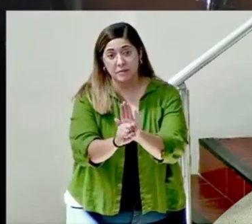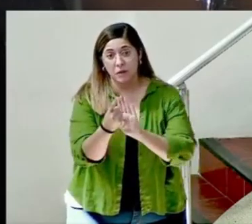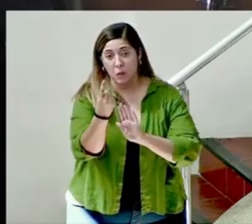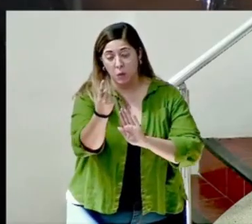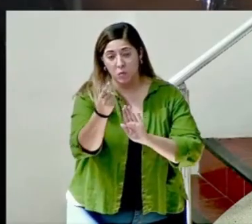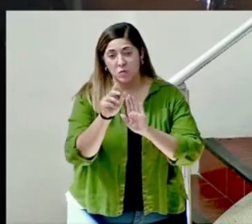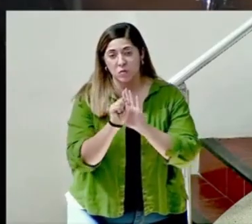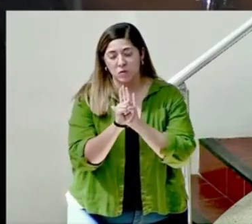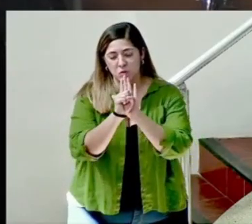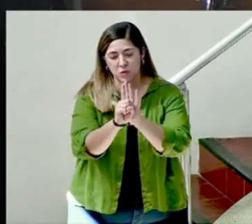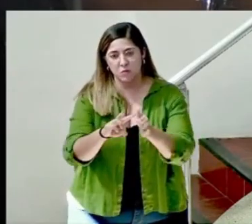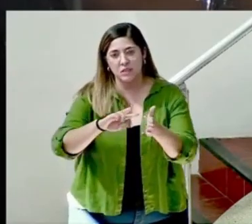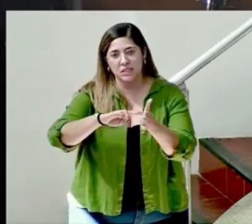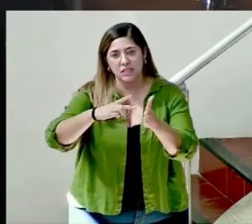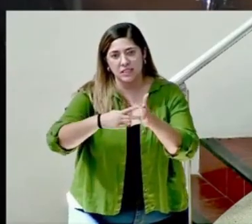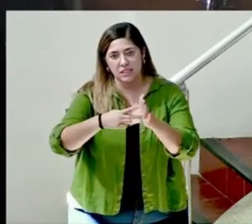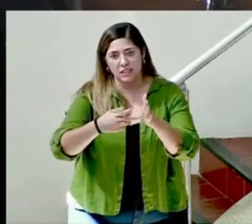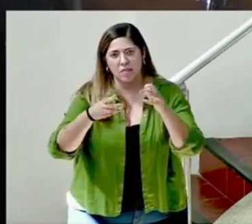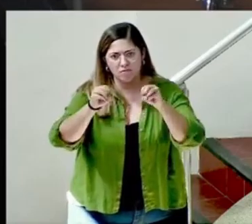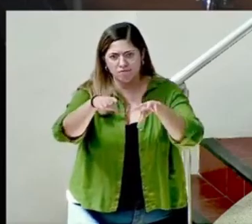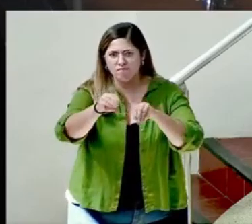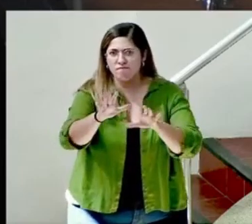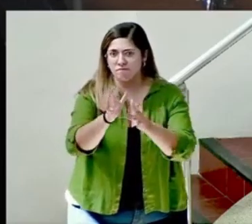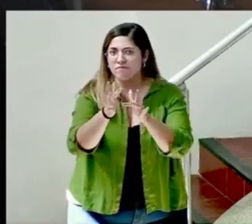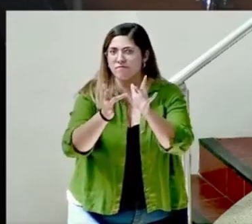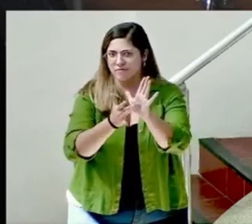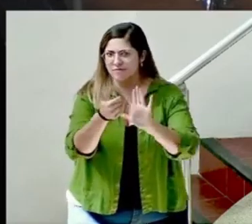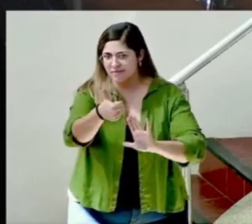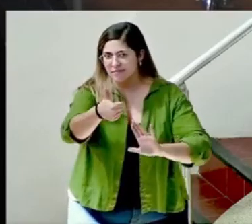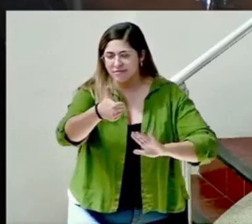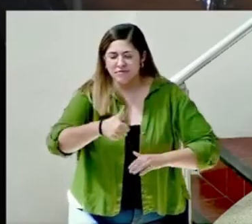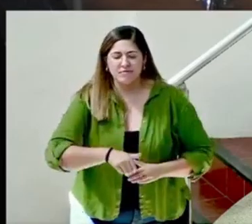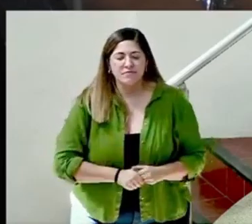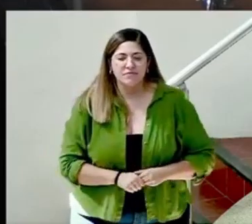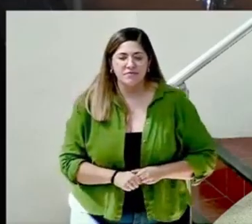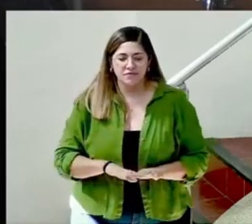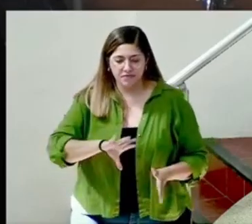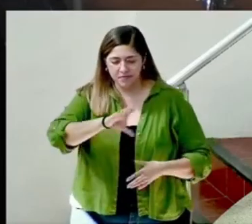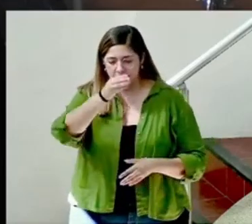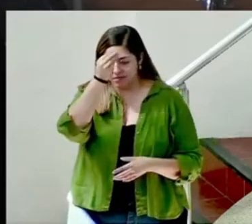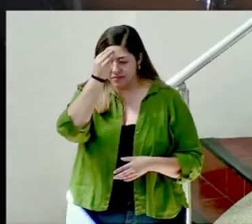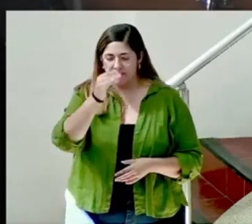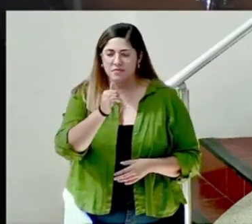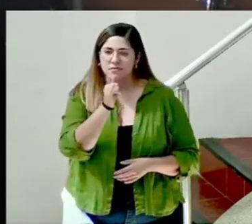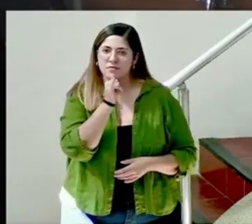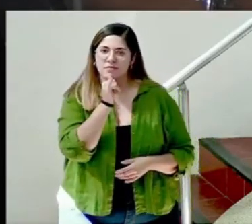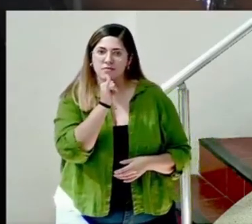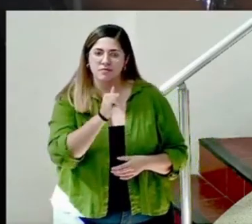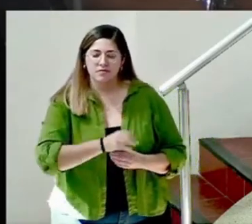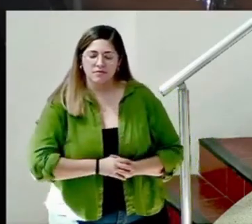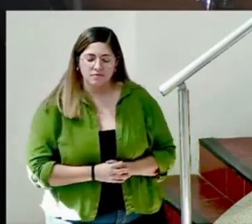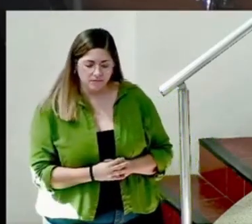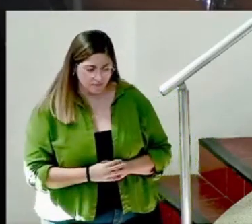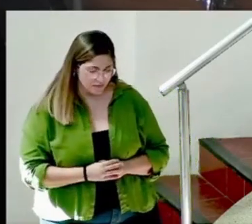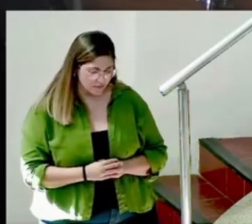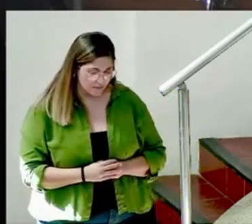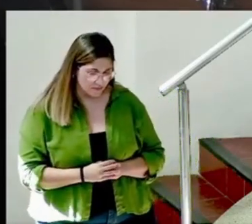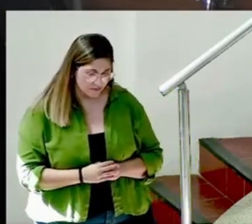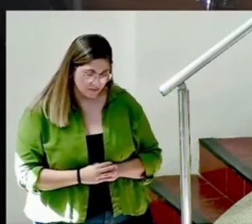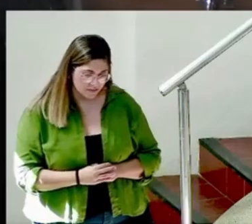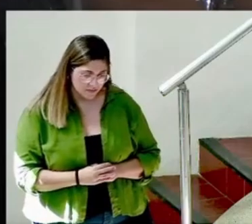do que significa o ensino de Cristo aqui. Existe um empresário nos Estados Unidos,